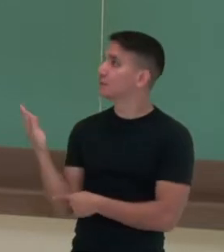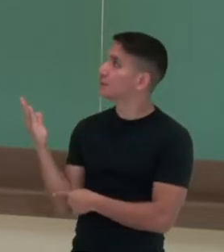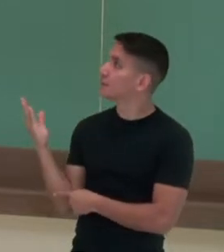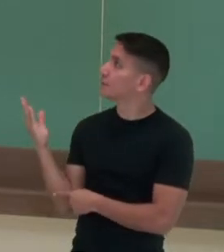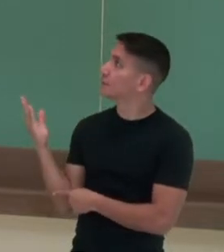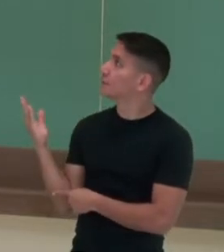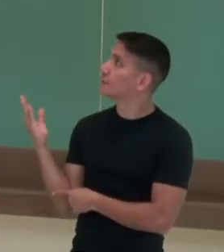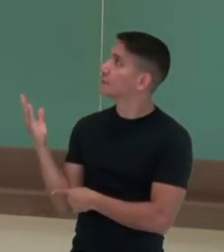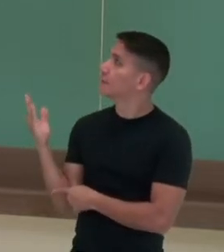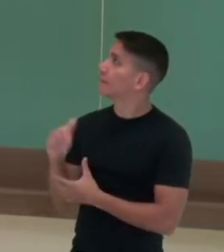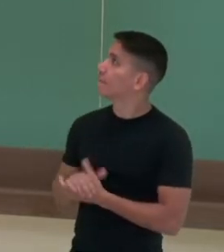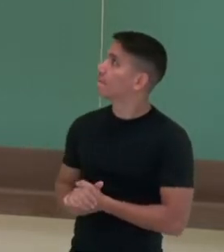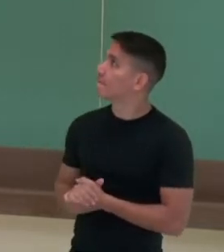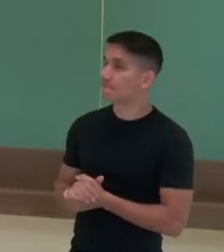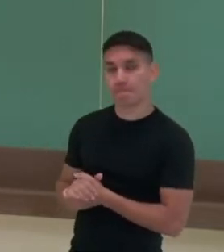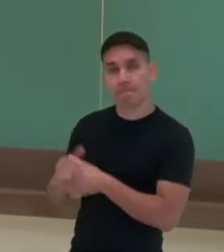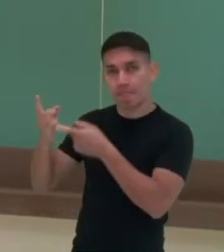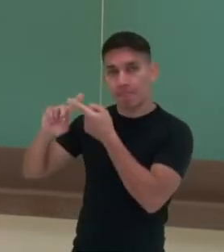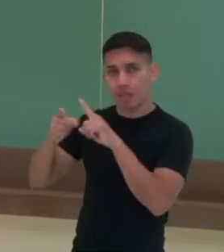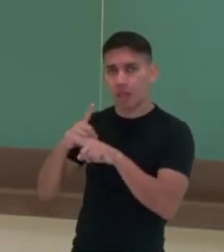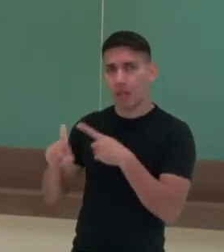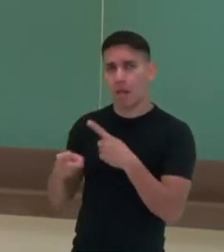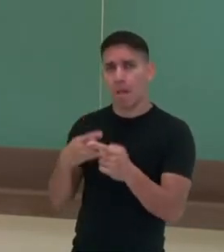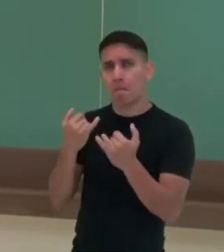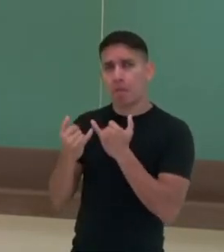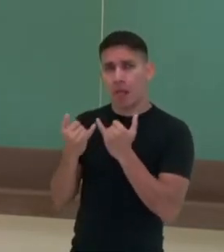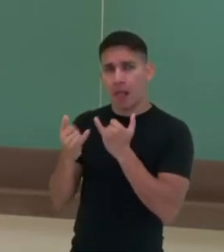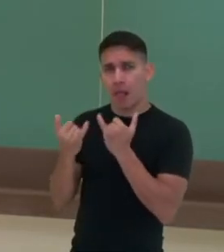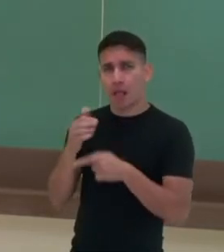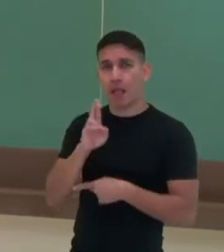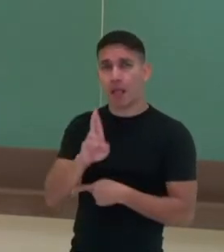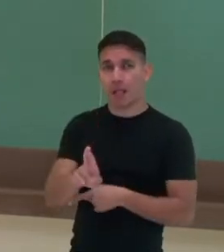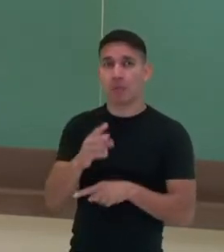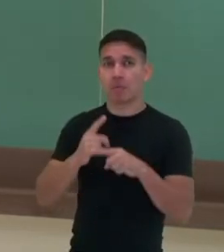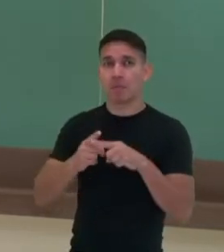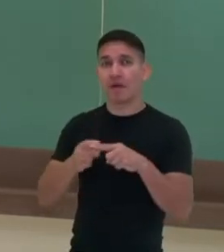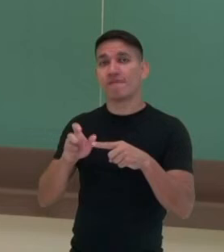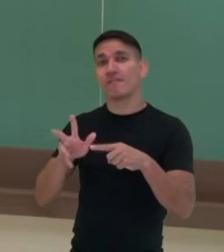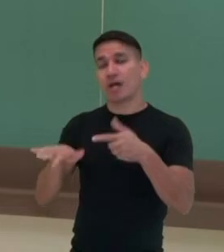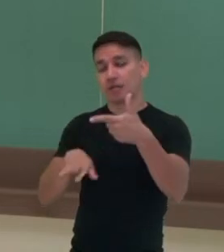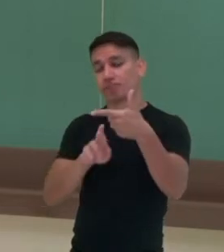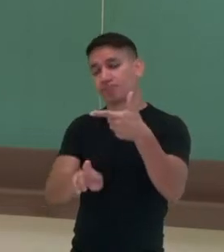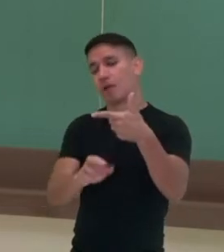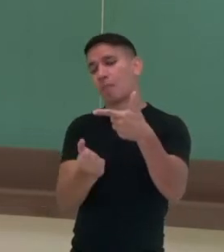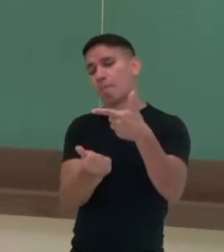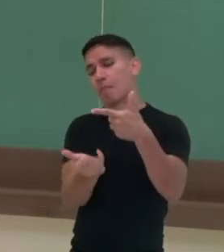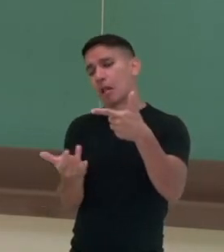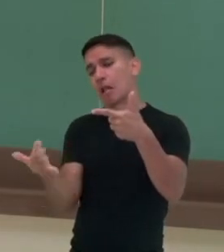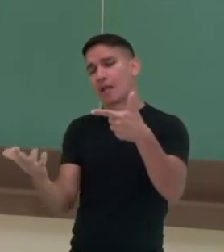ali aproximadamente, né? Eu falo aproximadamente porque ela vai ter várias casinhas decimais, né?